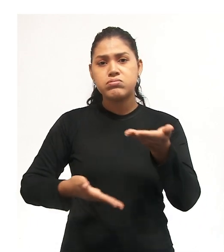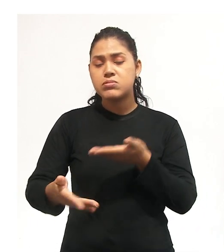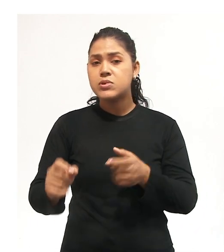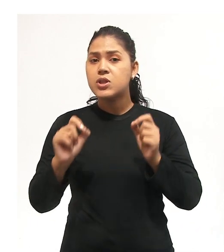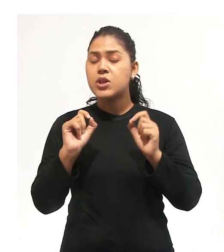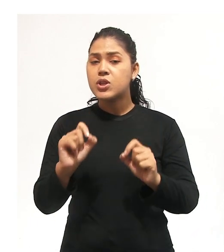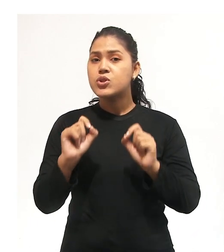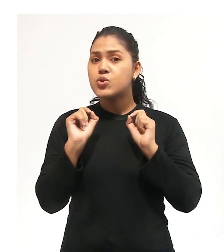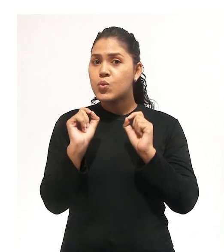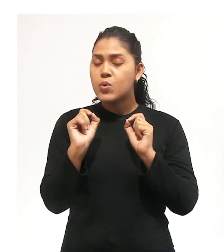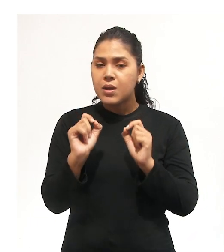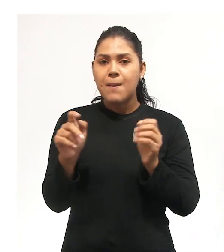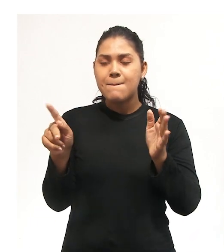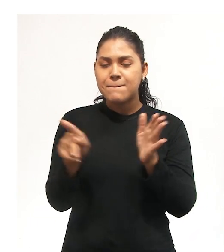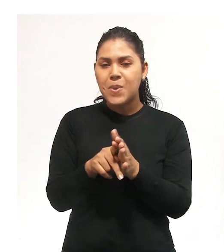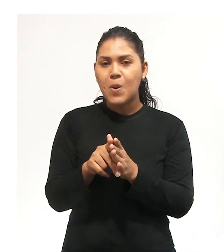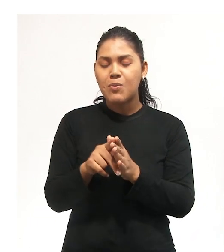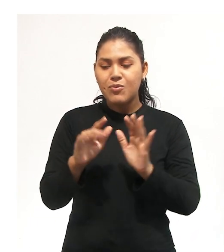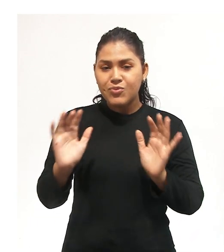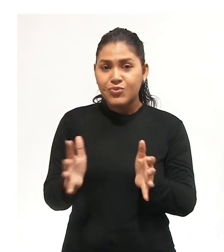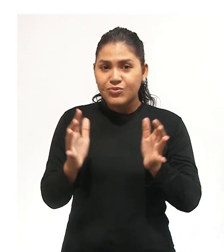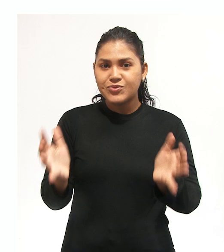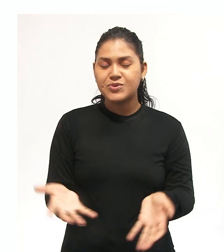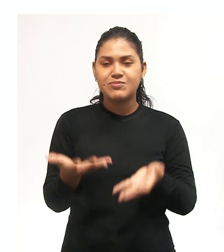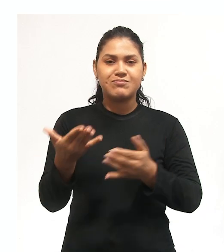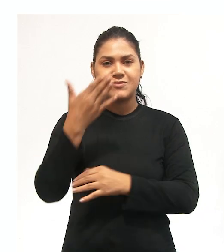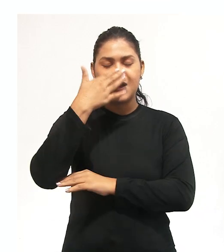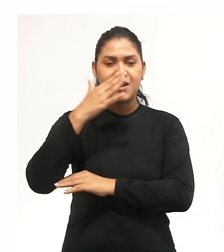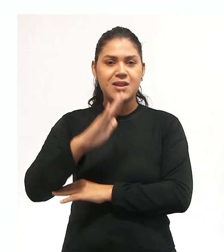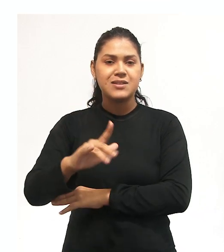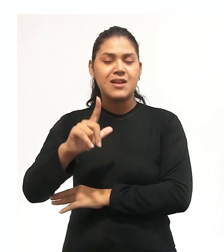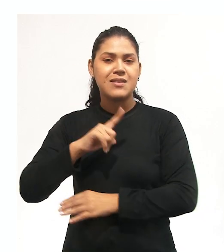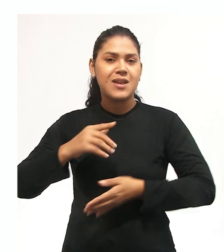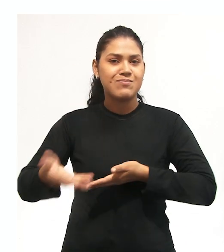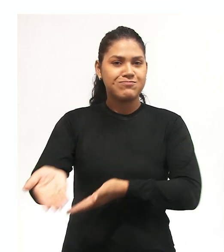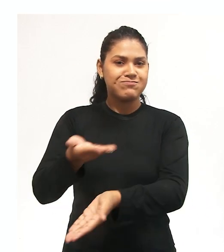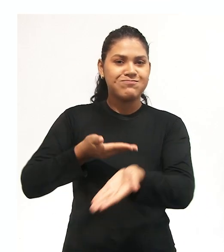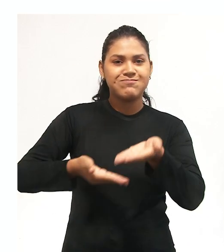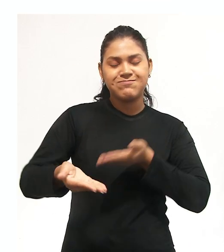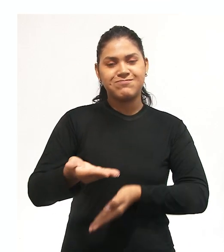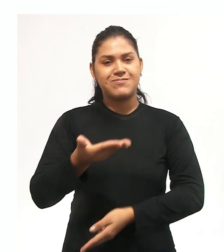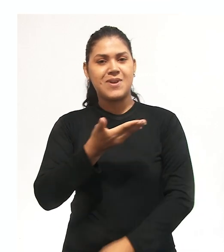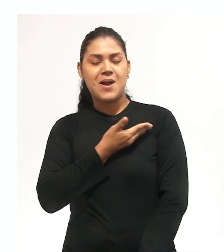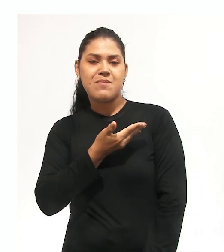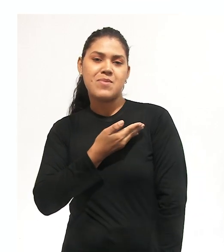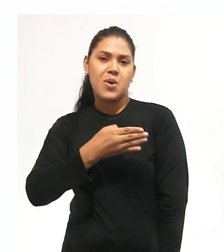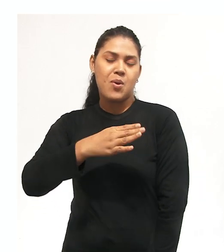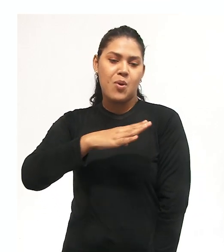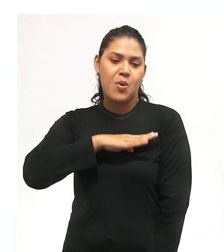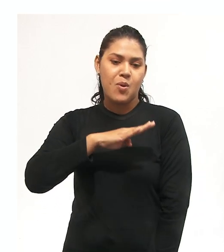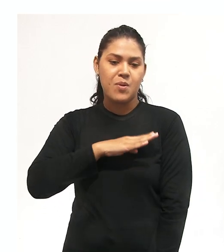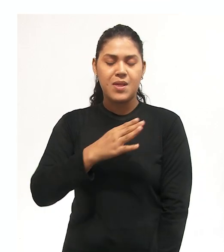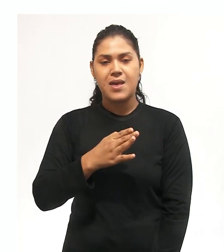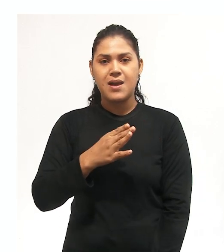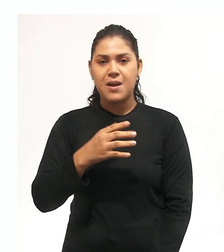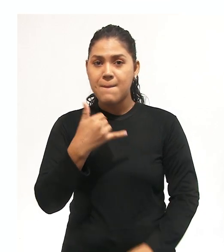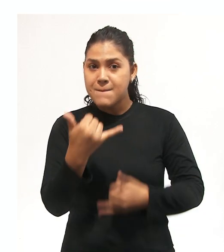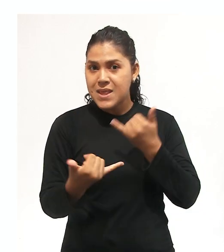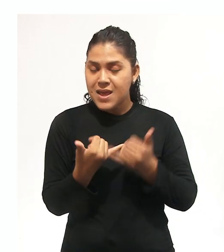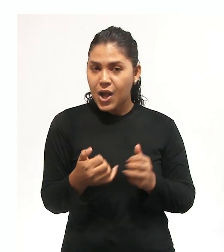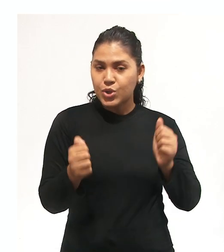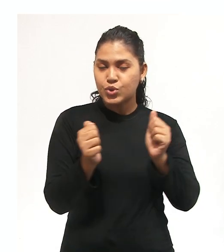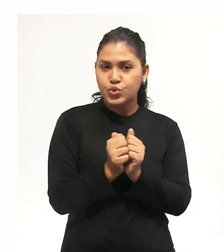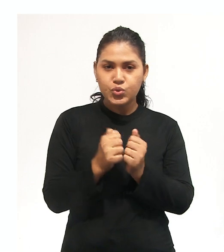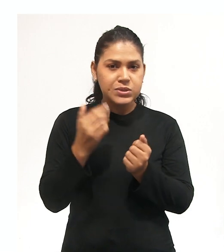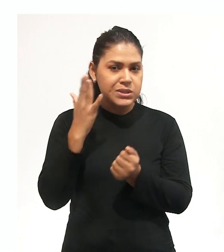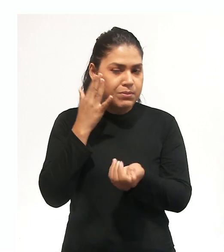brincadeira. E tudo isso, ao mesmo tempo, né, vivenciando aqui, ó, no segundo plano, as histórias dos outros,